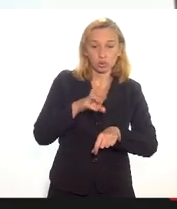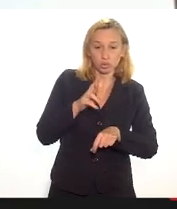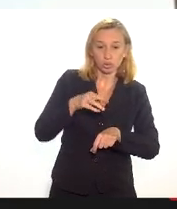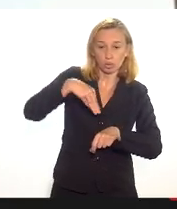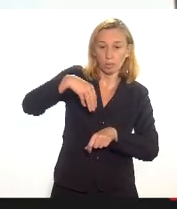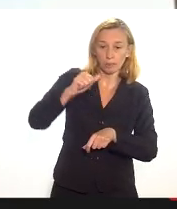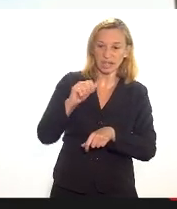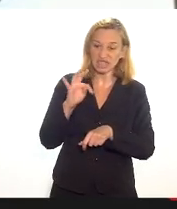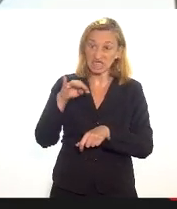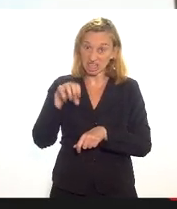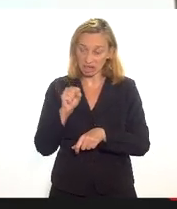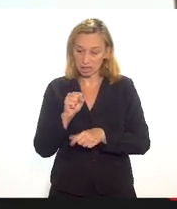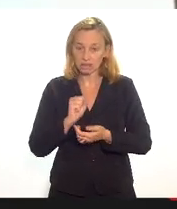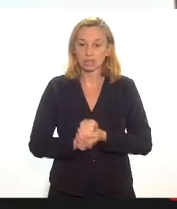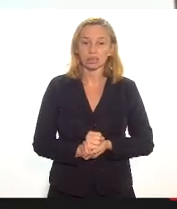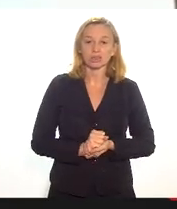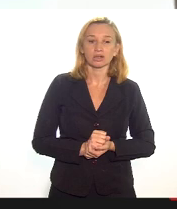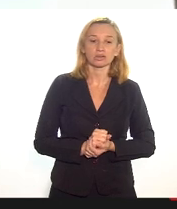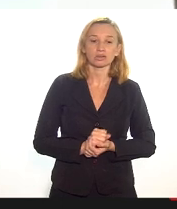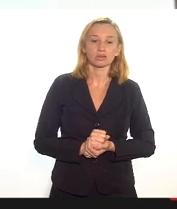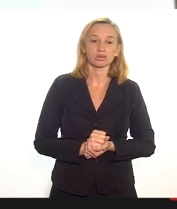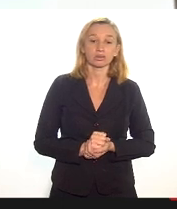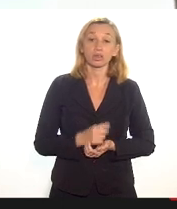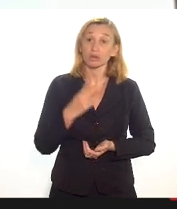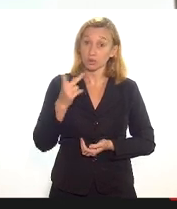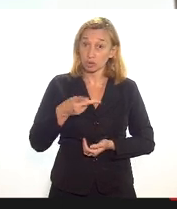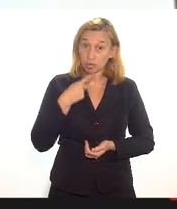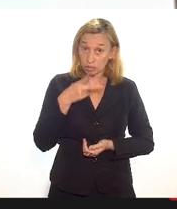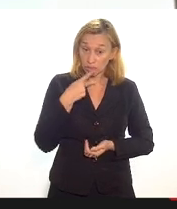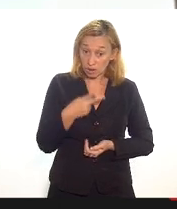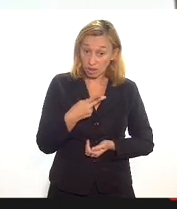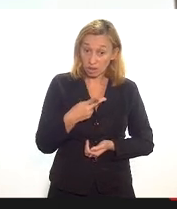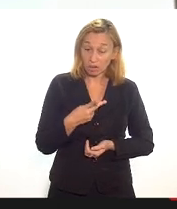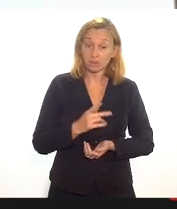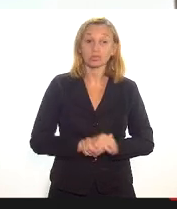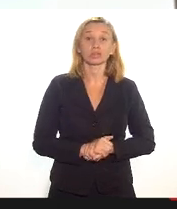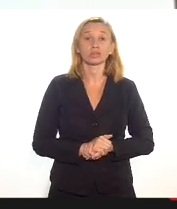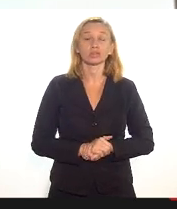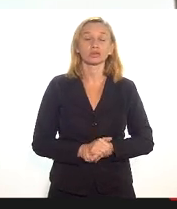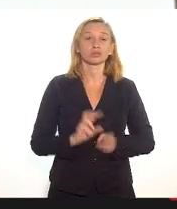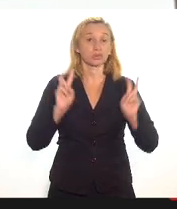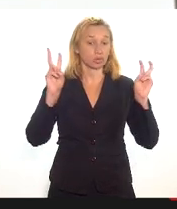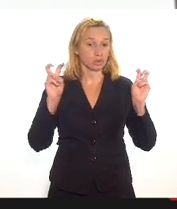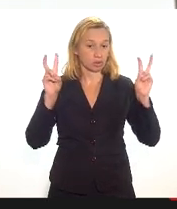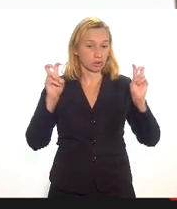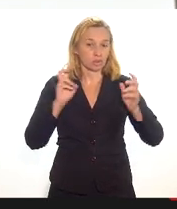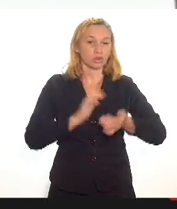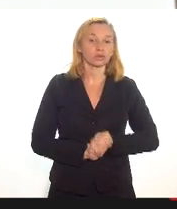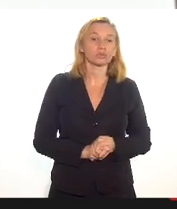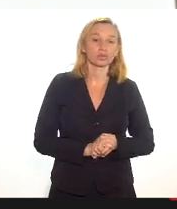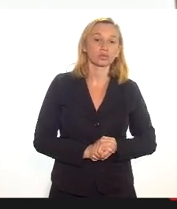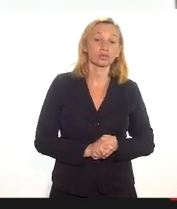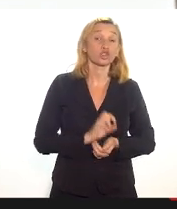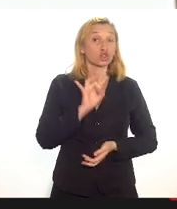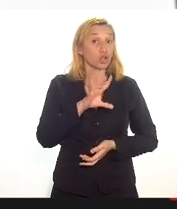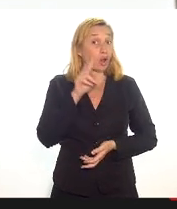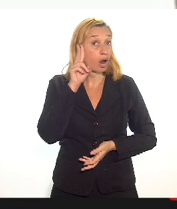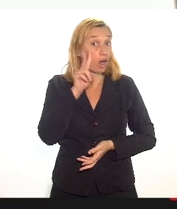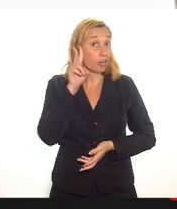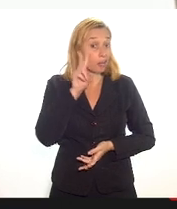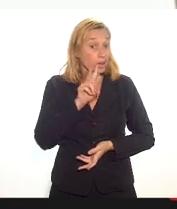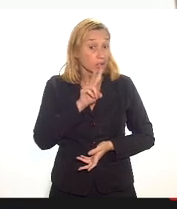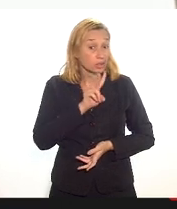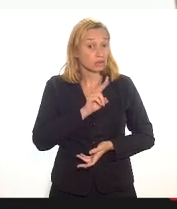Matias a sua colaboração nessa exposição. Só lembrando